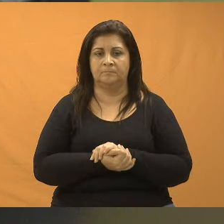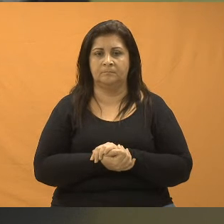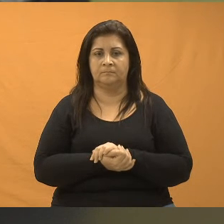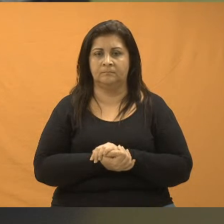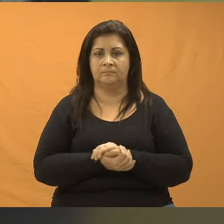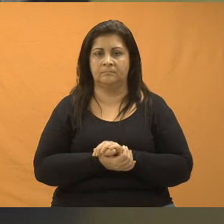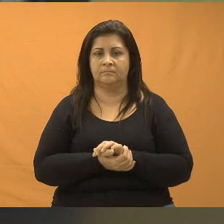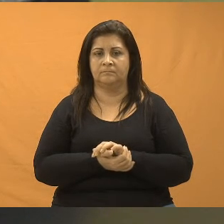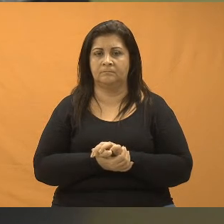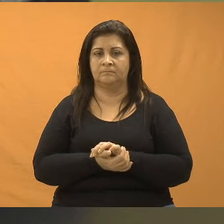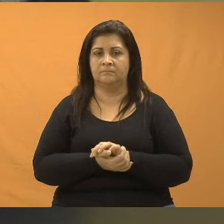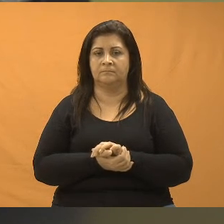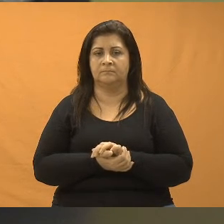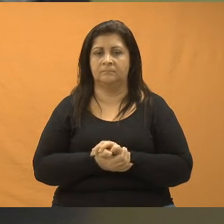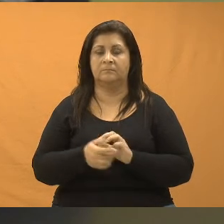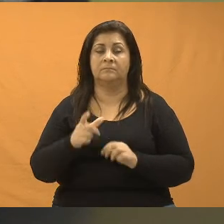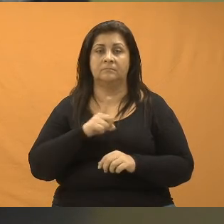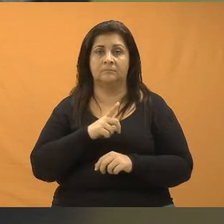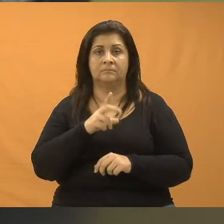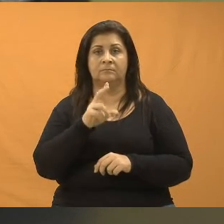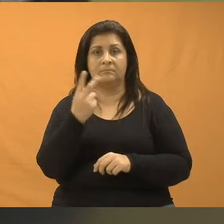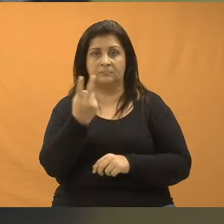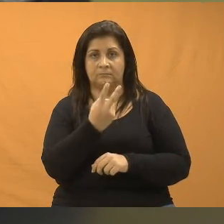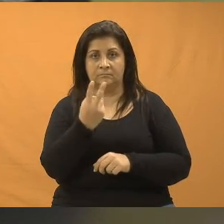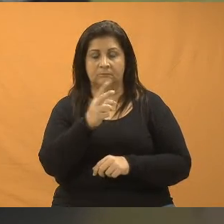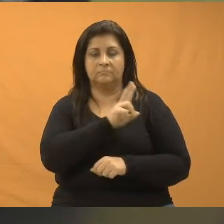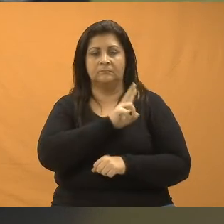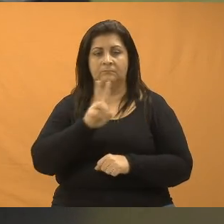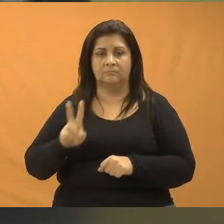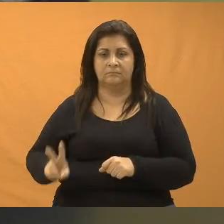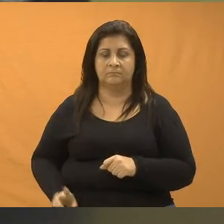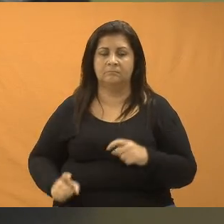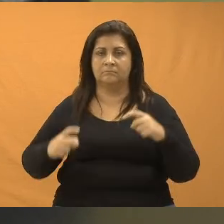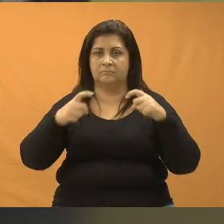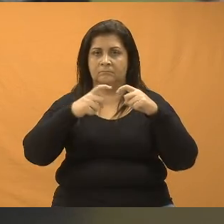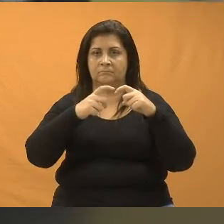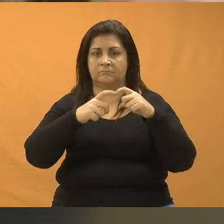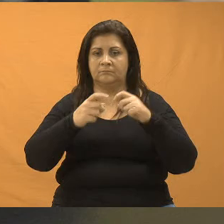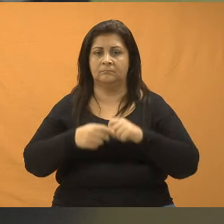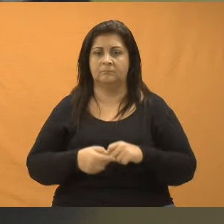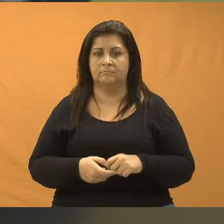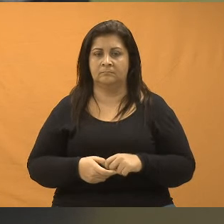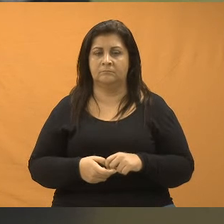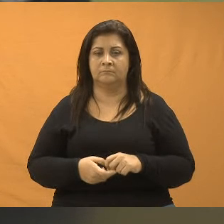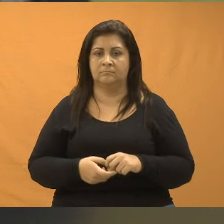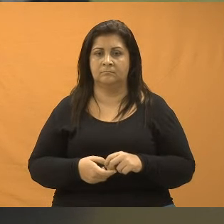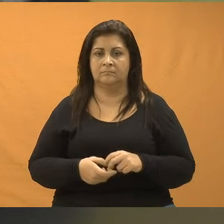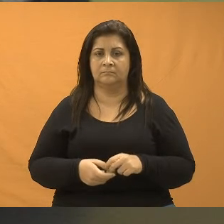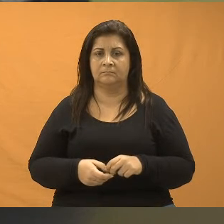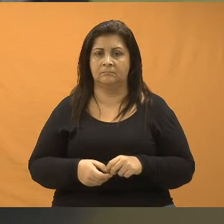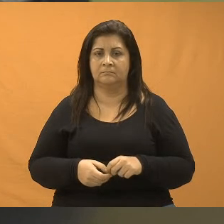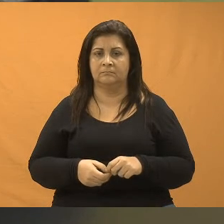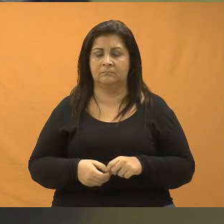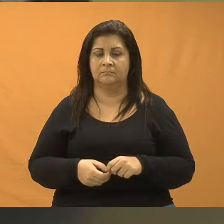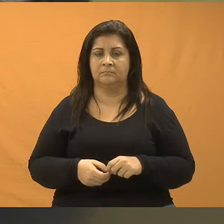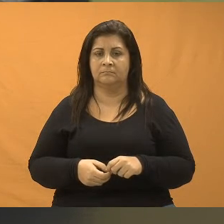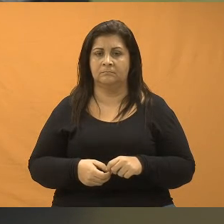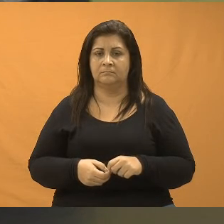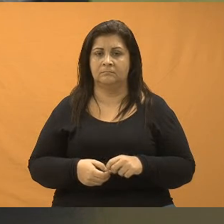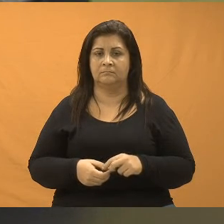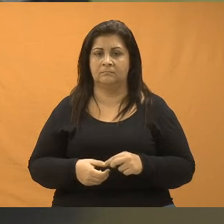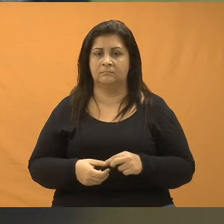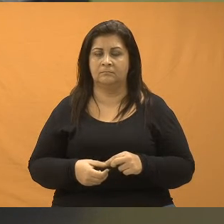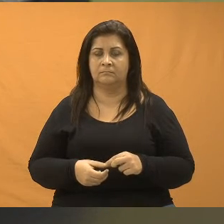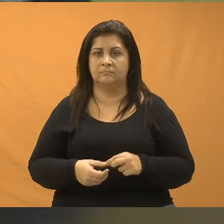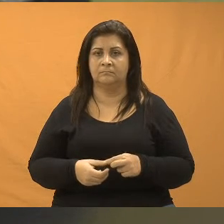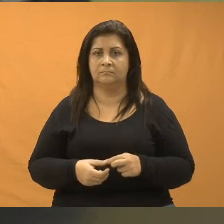vereadores ligados à saúde, né? A doutora Márcia da Rede, o Rodrigo, médico da Santa Casa, então, que além